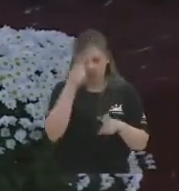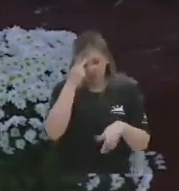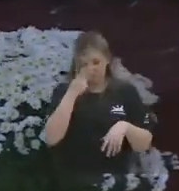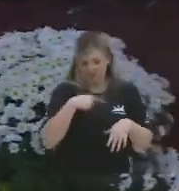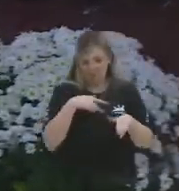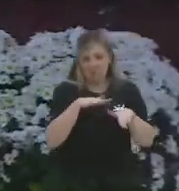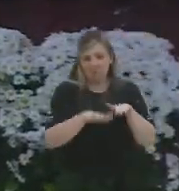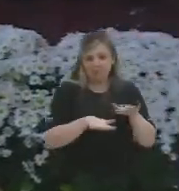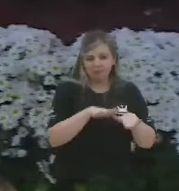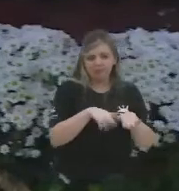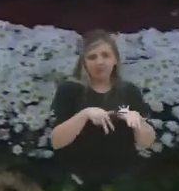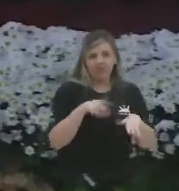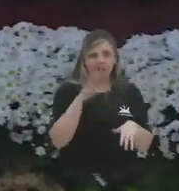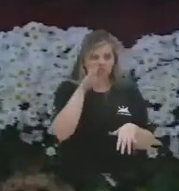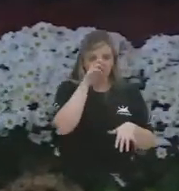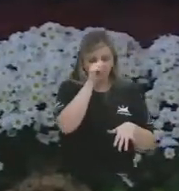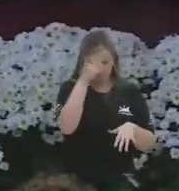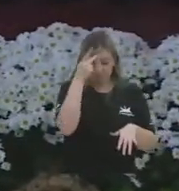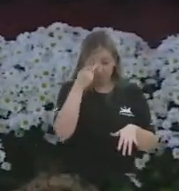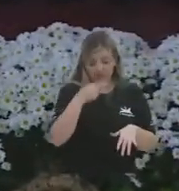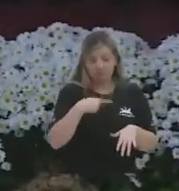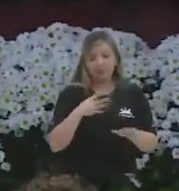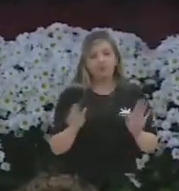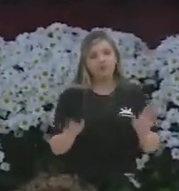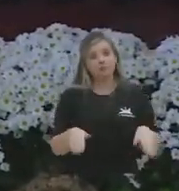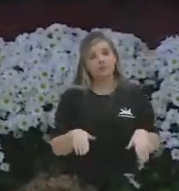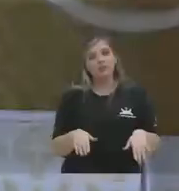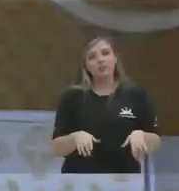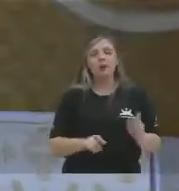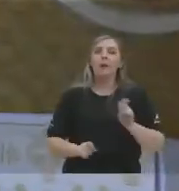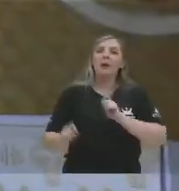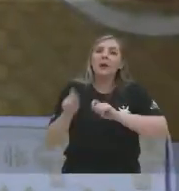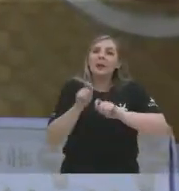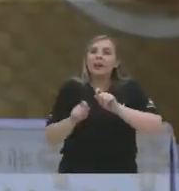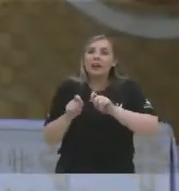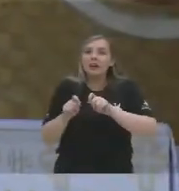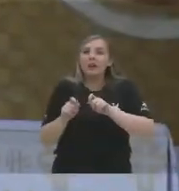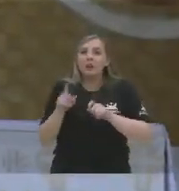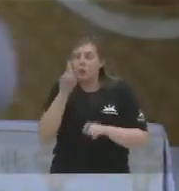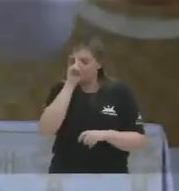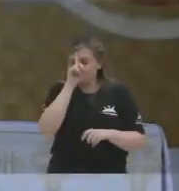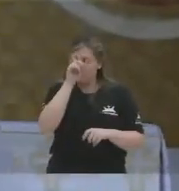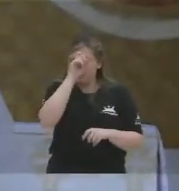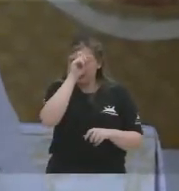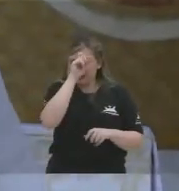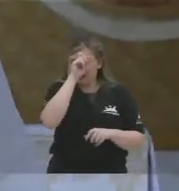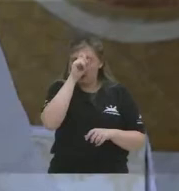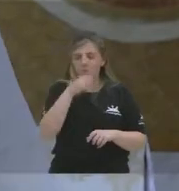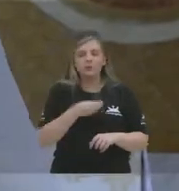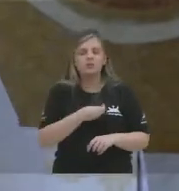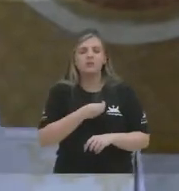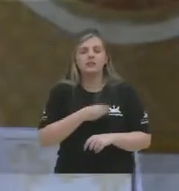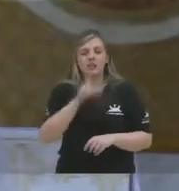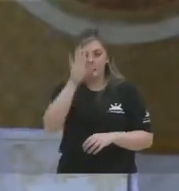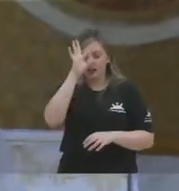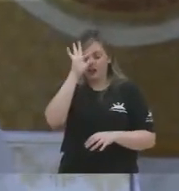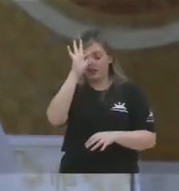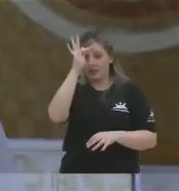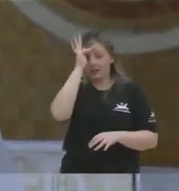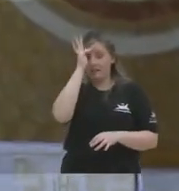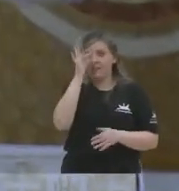Quem está lá no hospital e não tem fé tem que enfrentar a doença, sem a fé. Quem está no hospital e tem